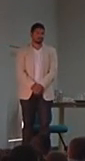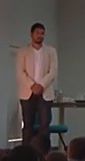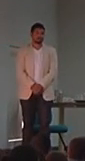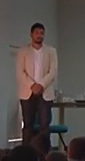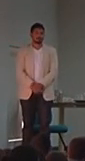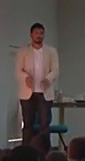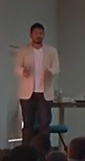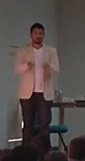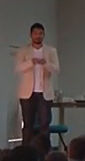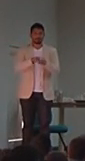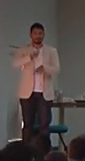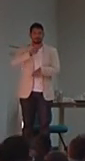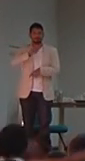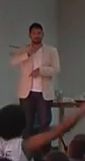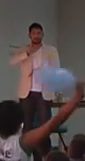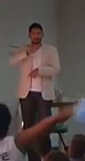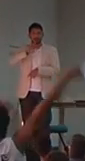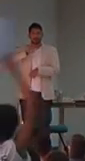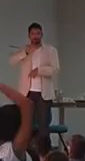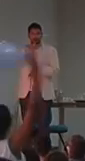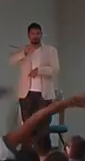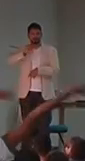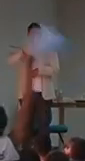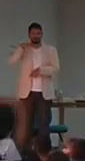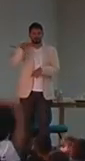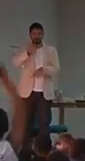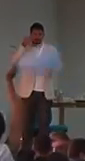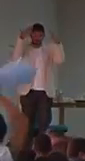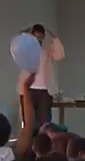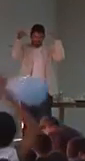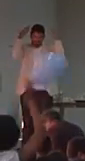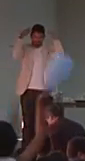Candidato Valbérico Cardoso.